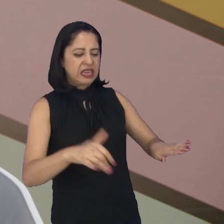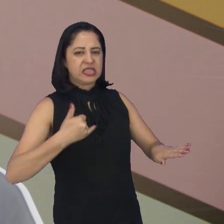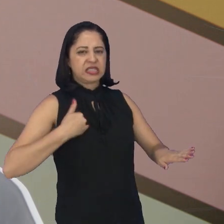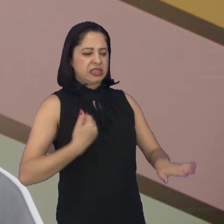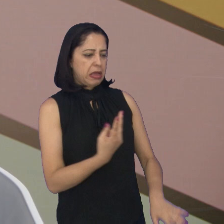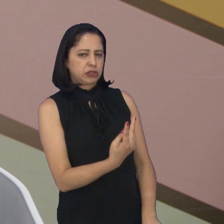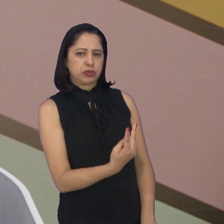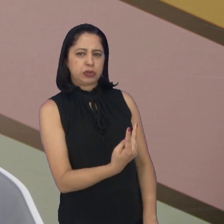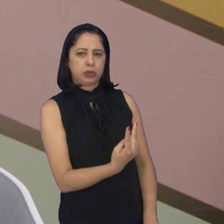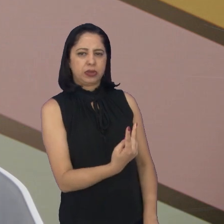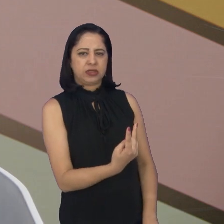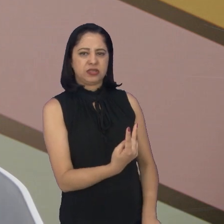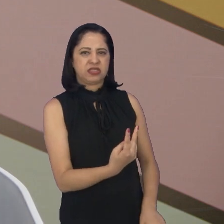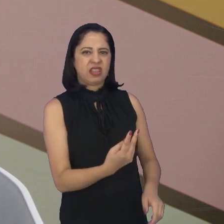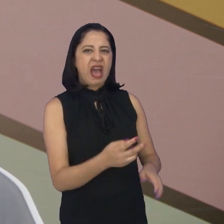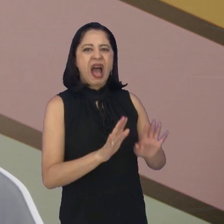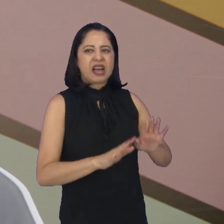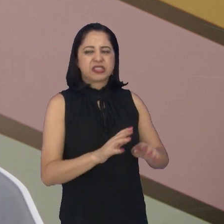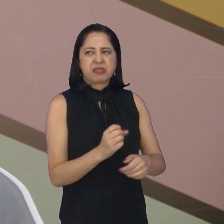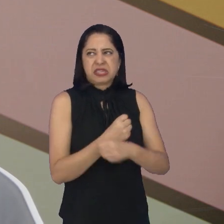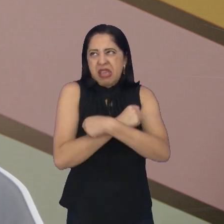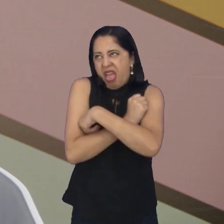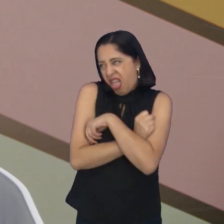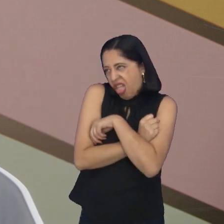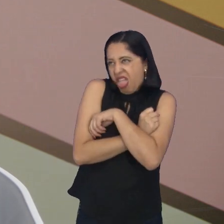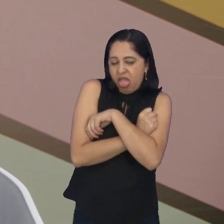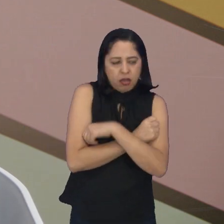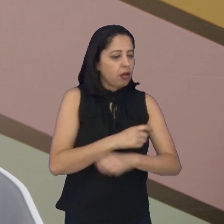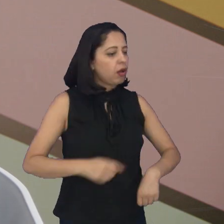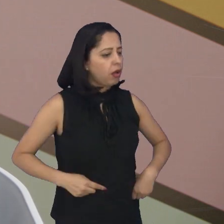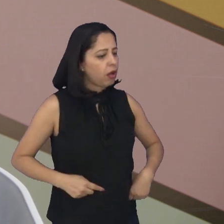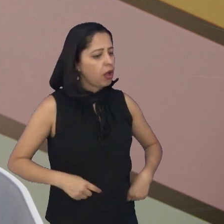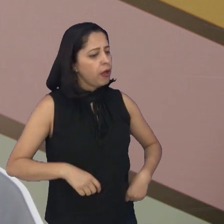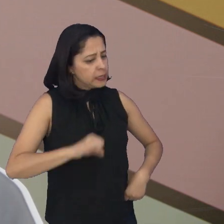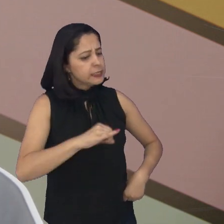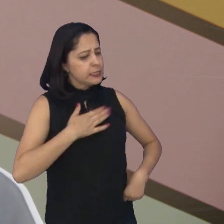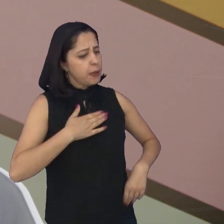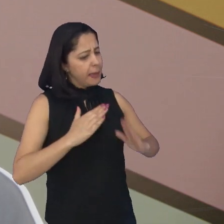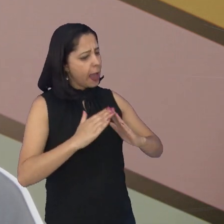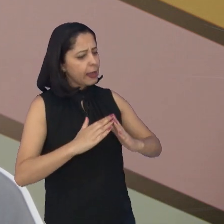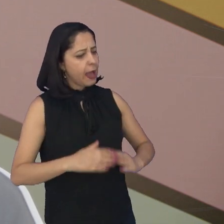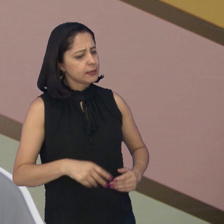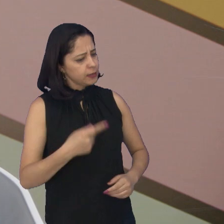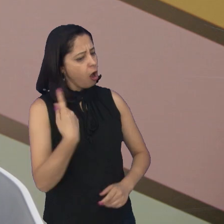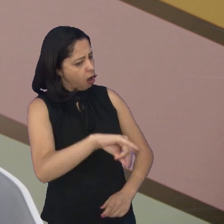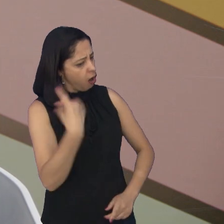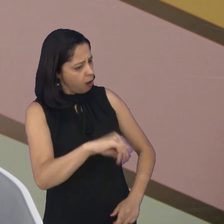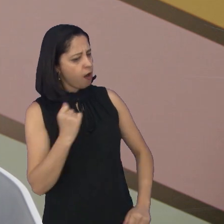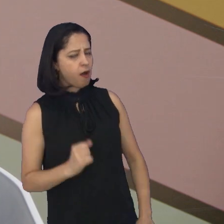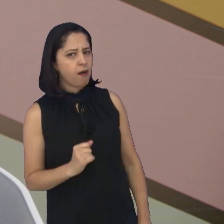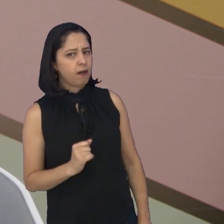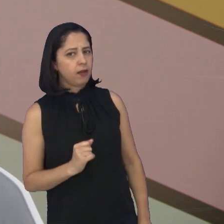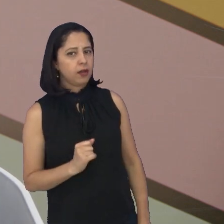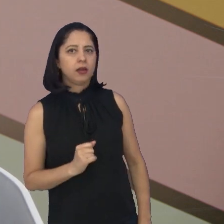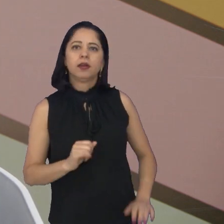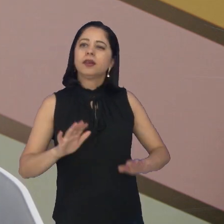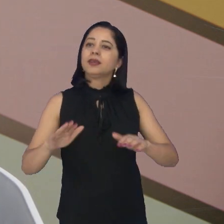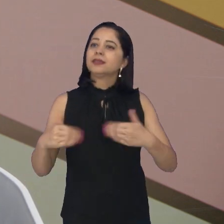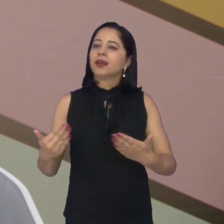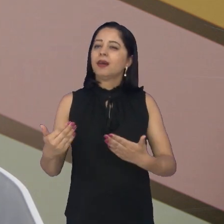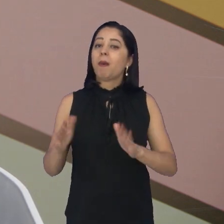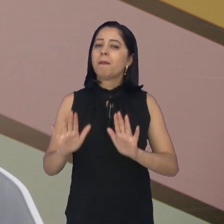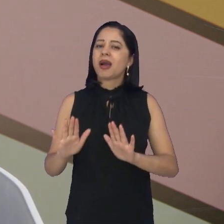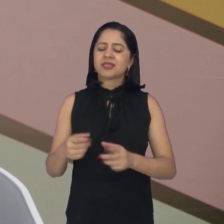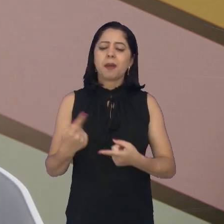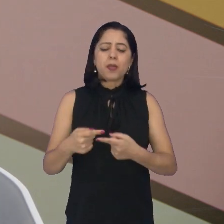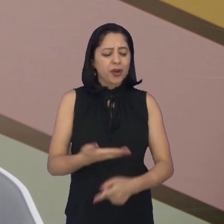anos, sei lá, fazendo birra num shopping, a gente fala assim, se fosse lá em casa, né? É o que a gente ouve. Se fosse lá em casa. E a gente esquece que,